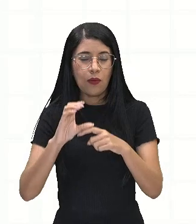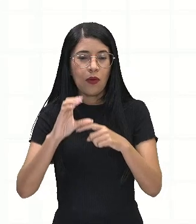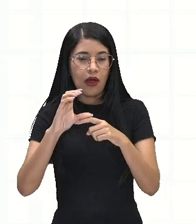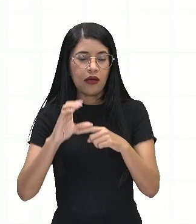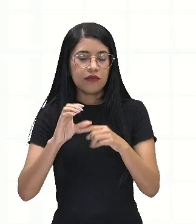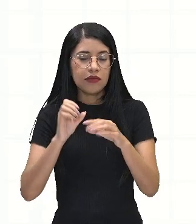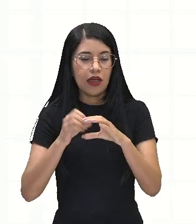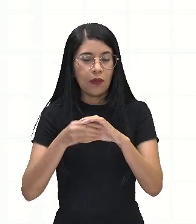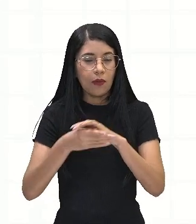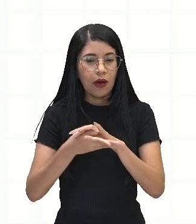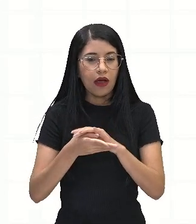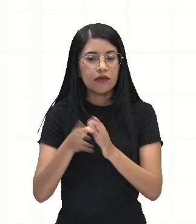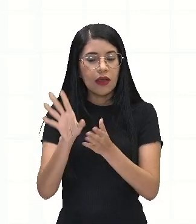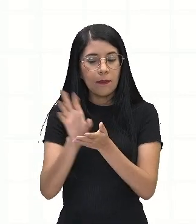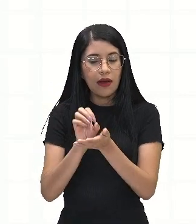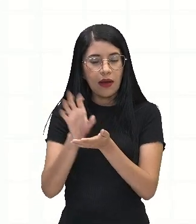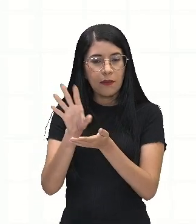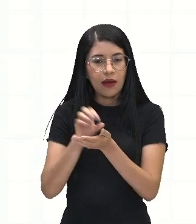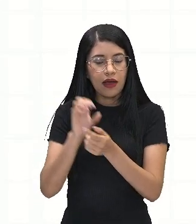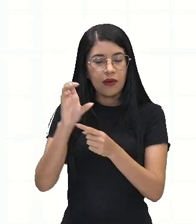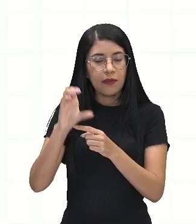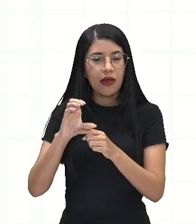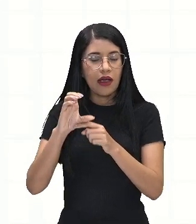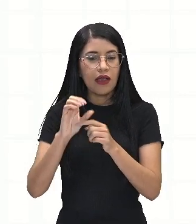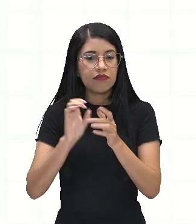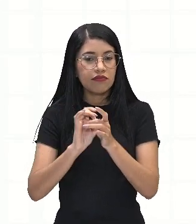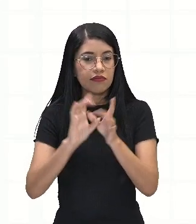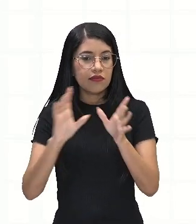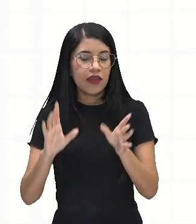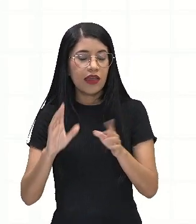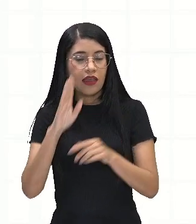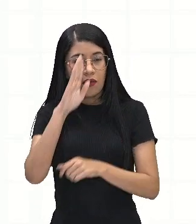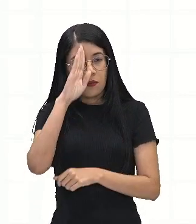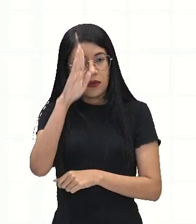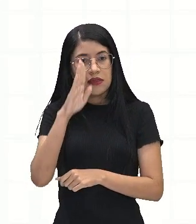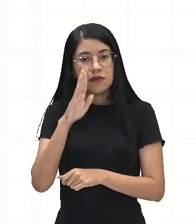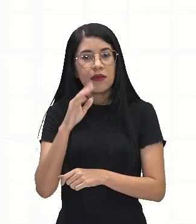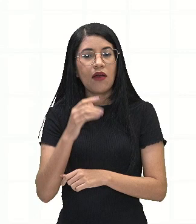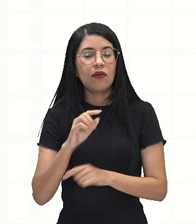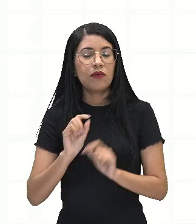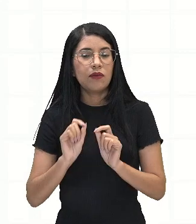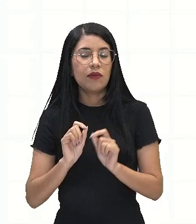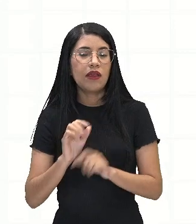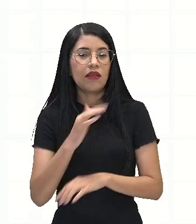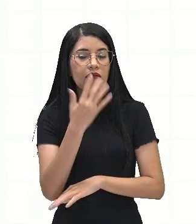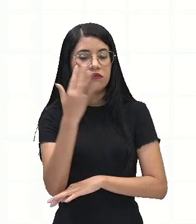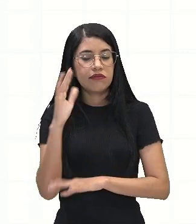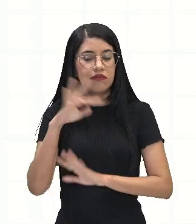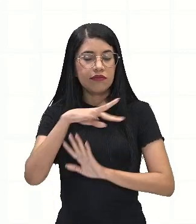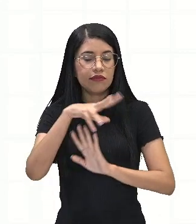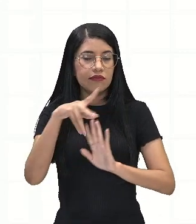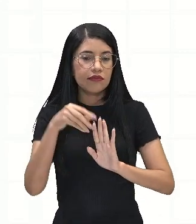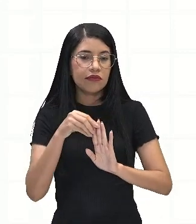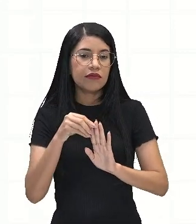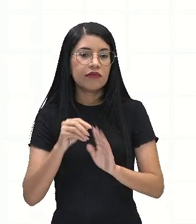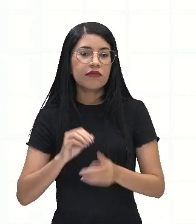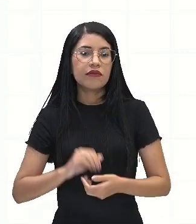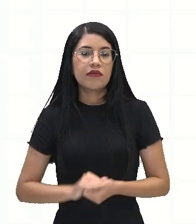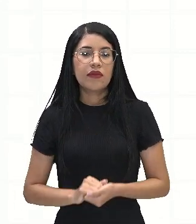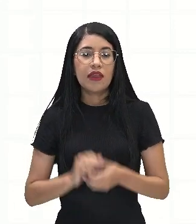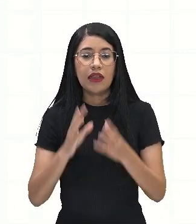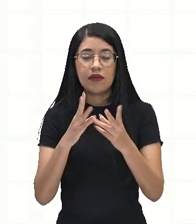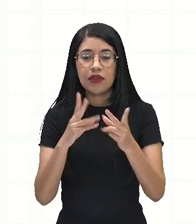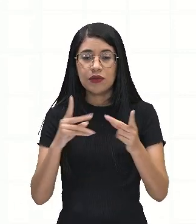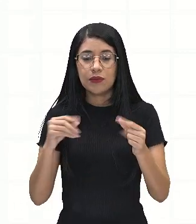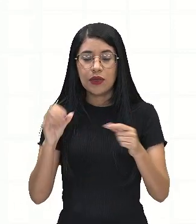falei para vocês, a grande função aí da floresta amazônica de ser